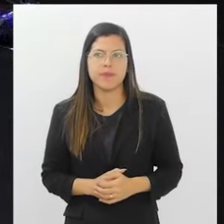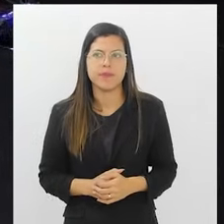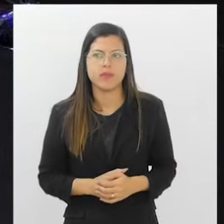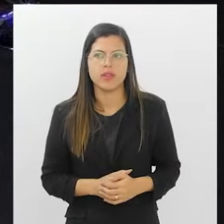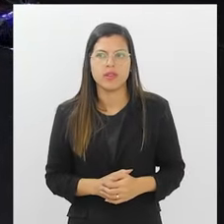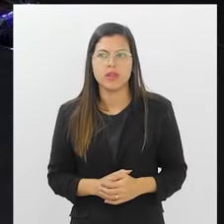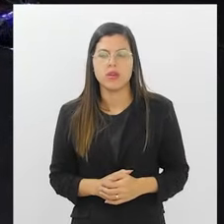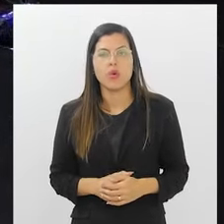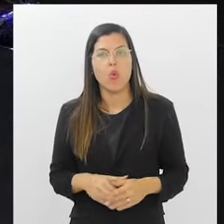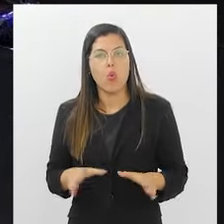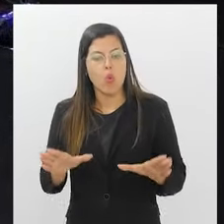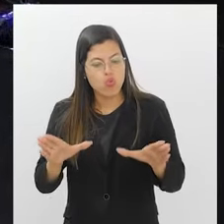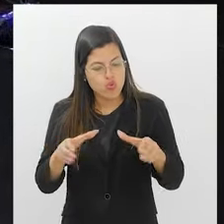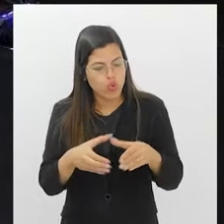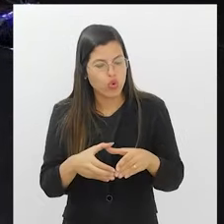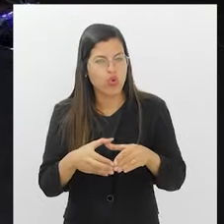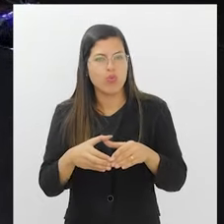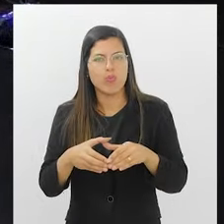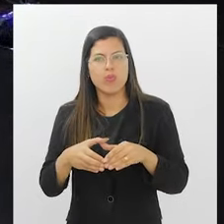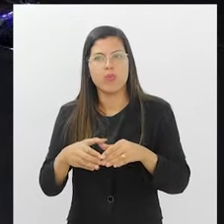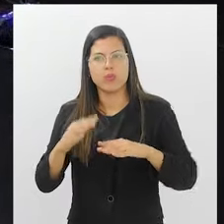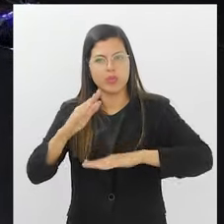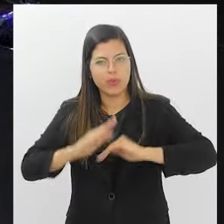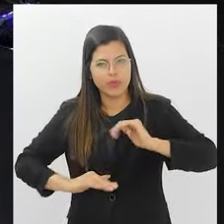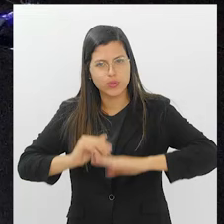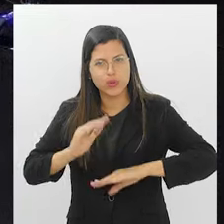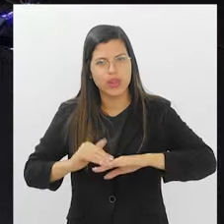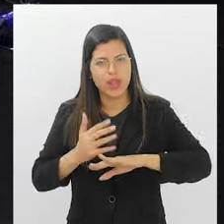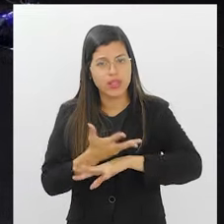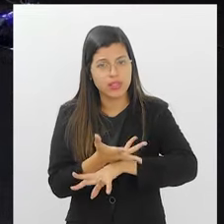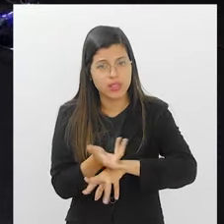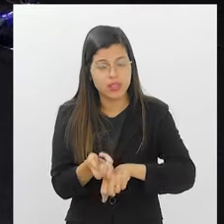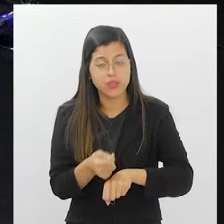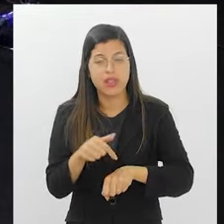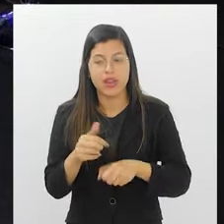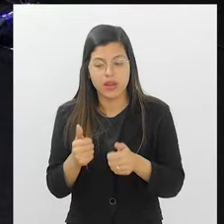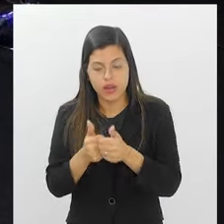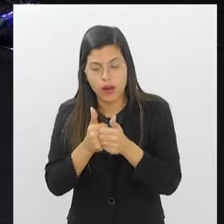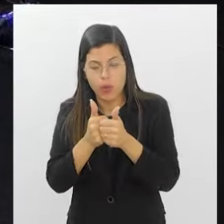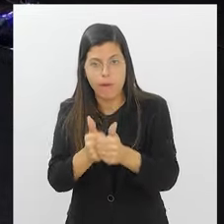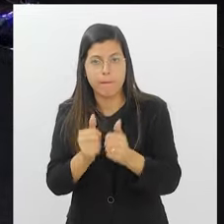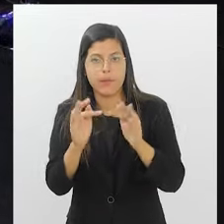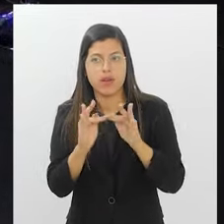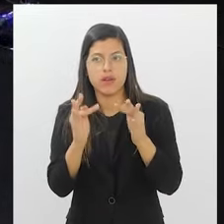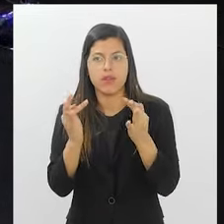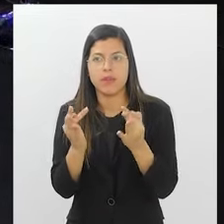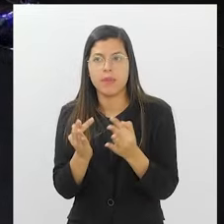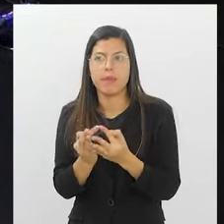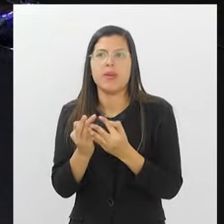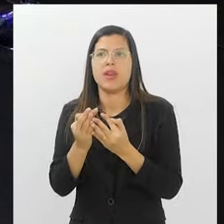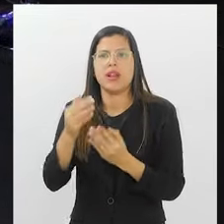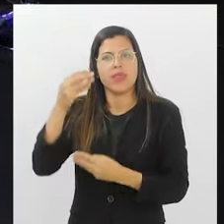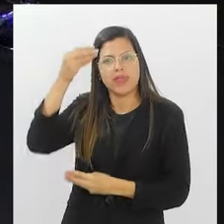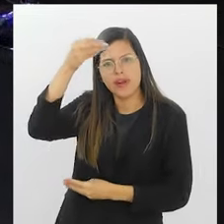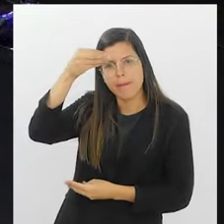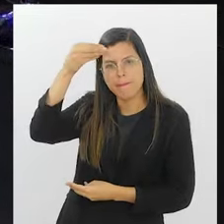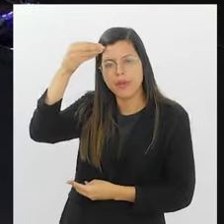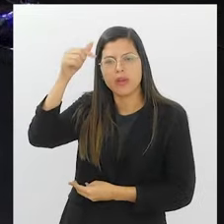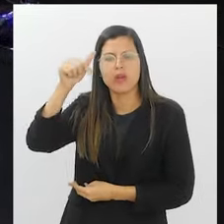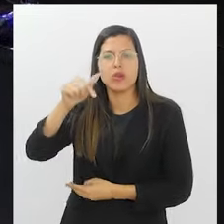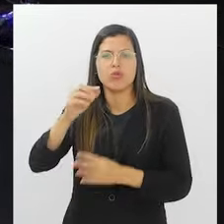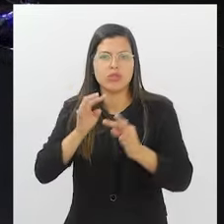você inserir ali a equipe multidisciplinar que acompanha essa família, né, seja um acompanhante terapêutico,